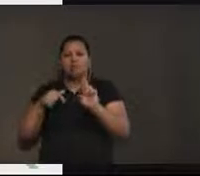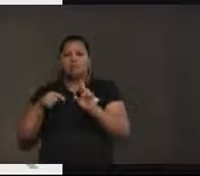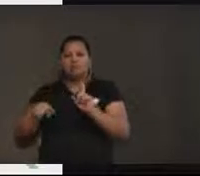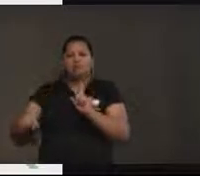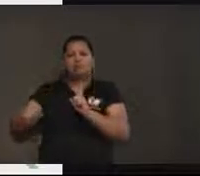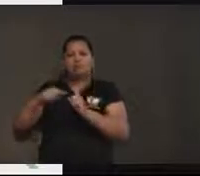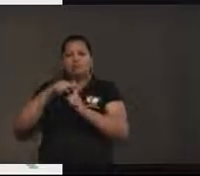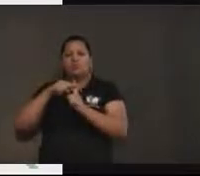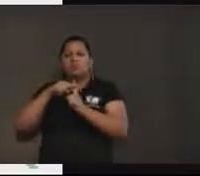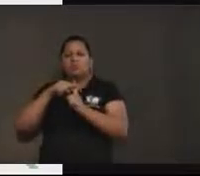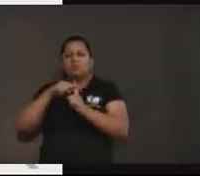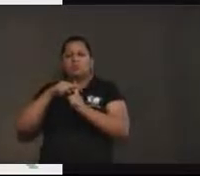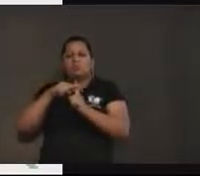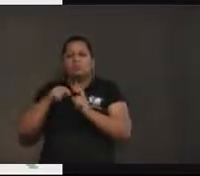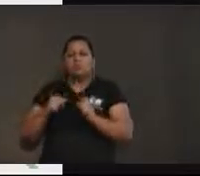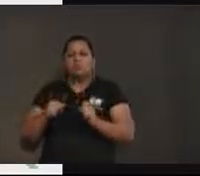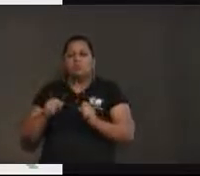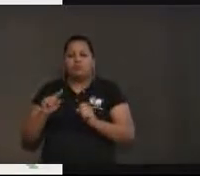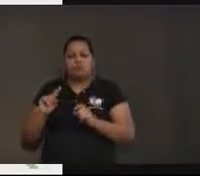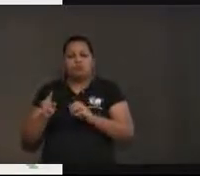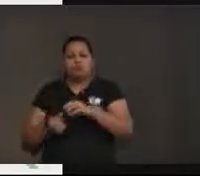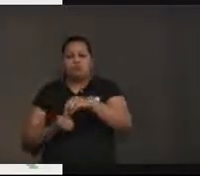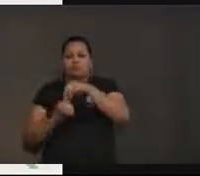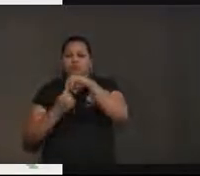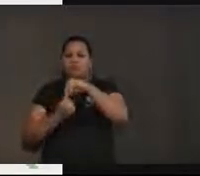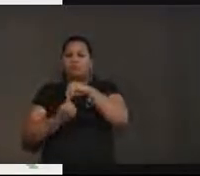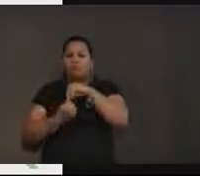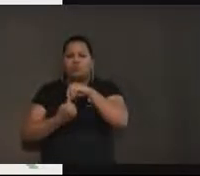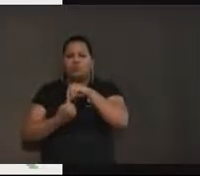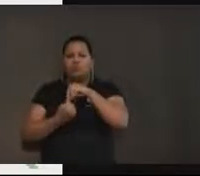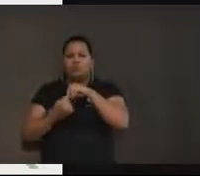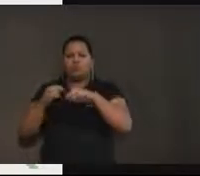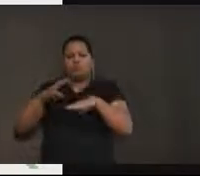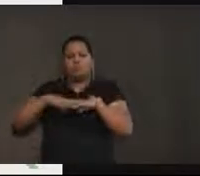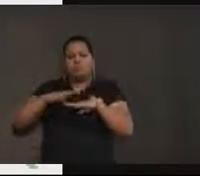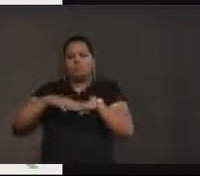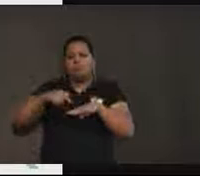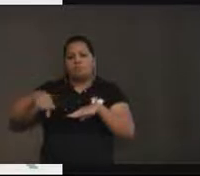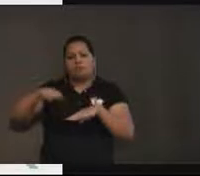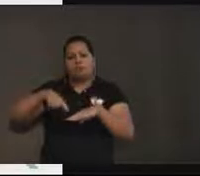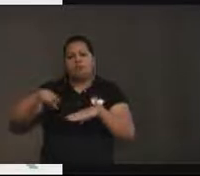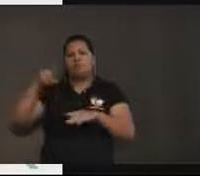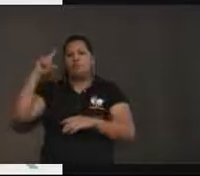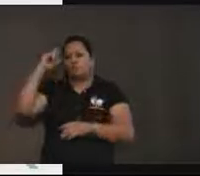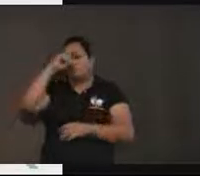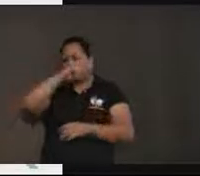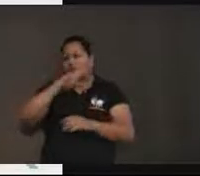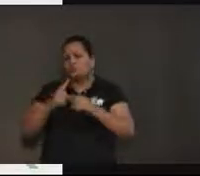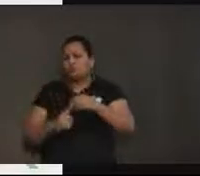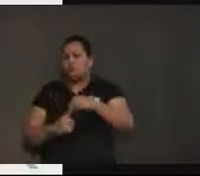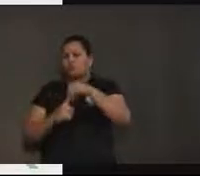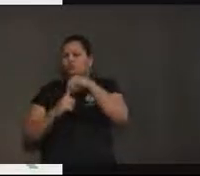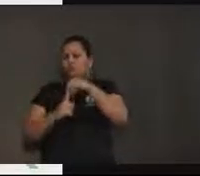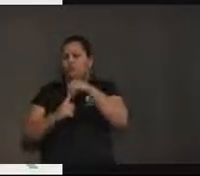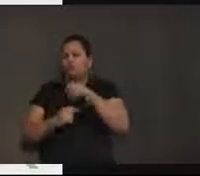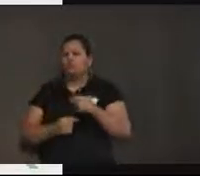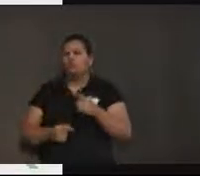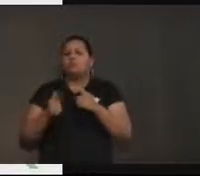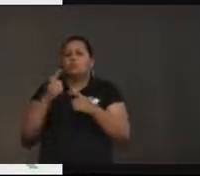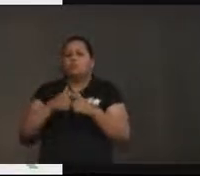funcional a solução positiva é única unicidade em matemática geralmente é muito difícil de conseguir para esse problema